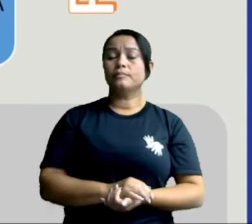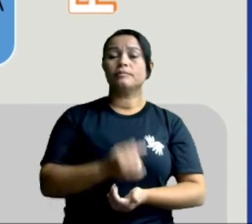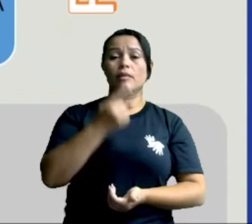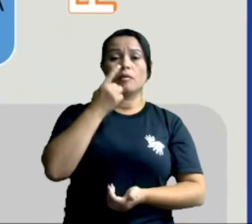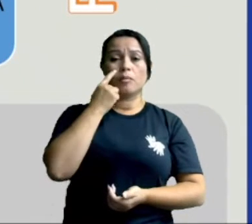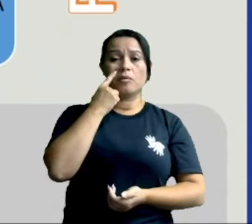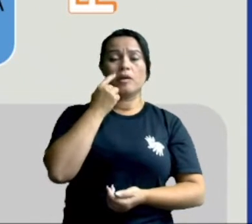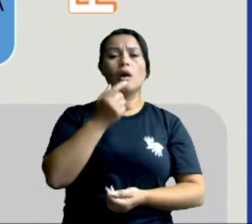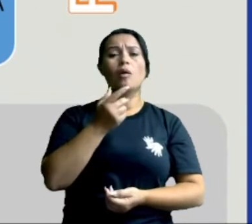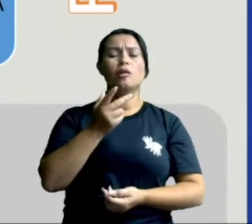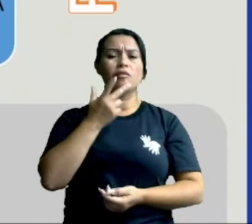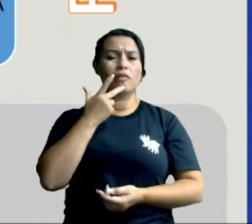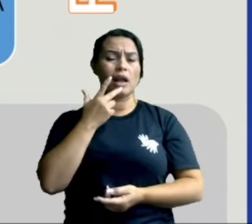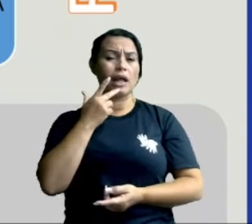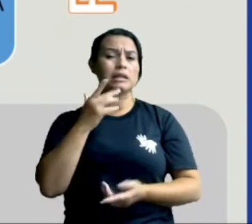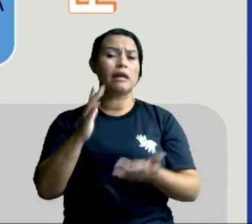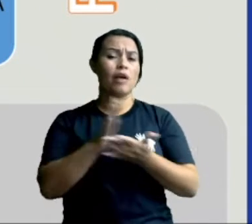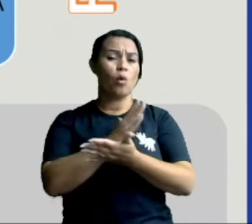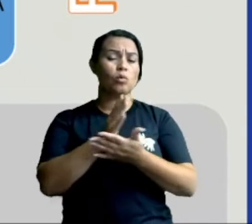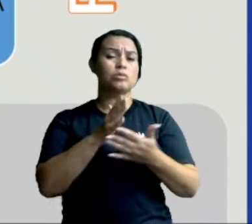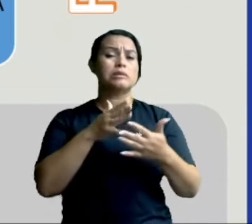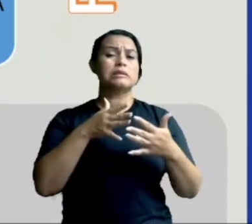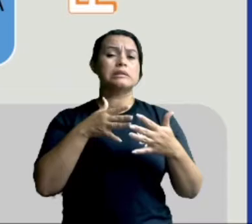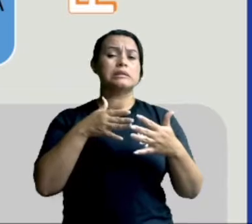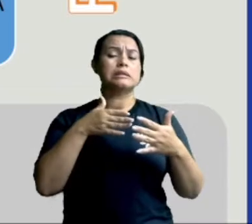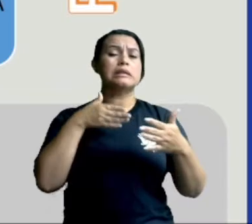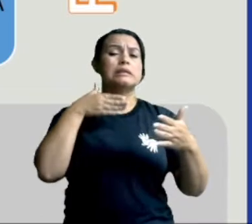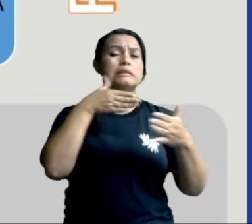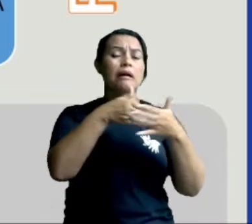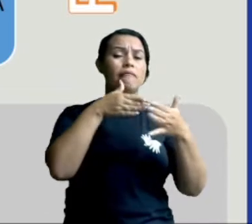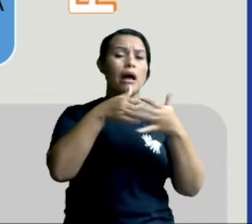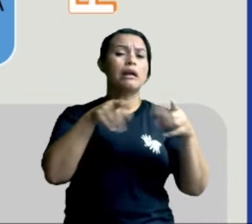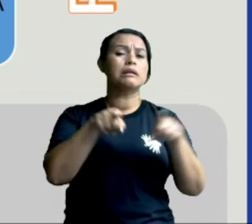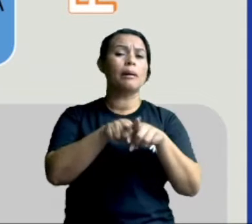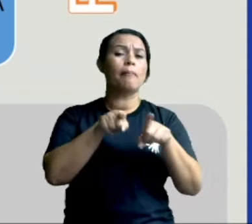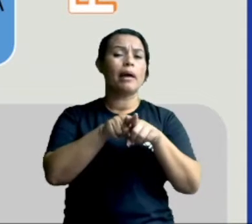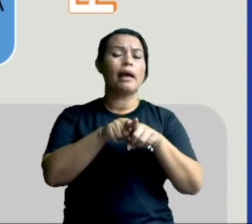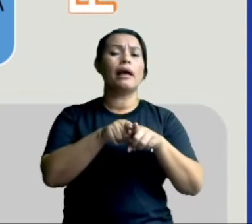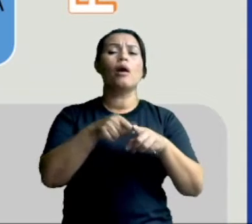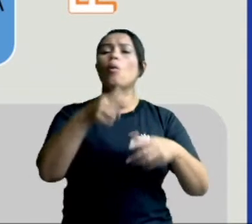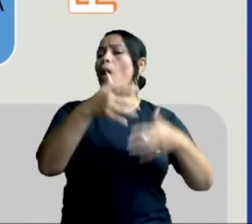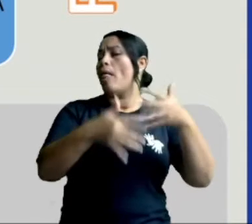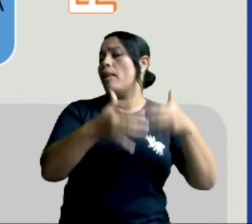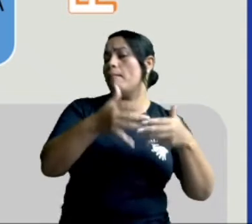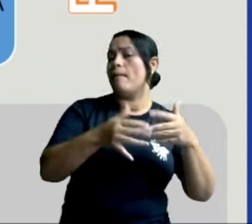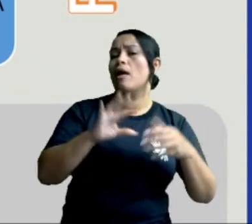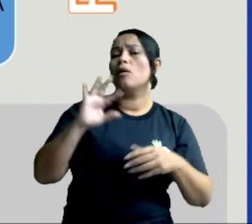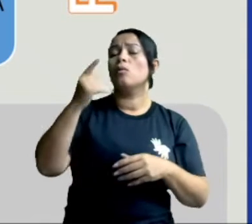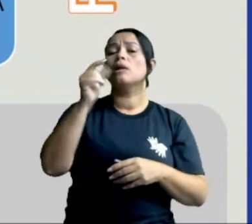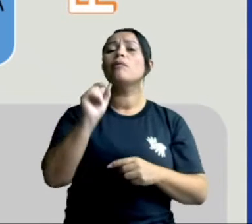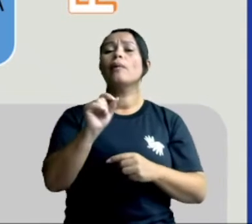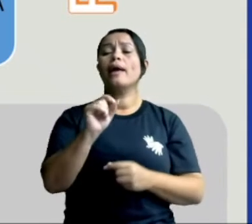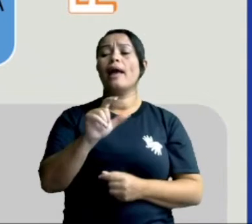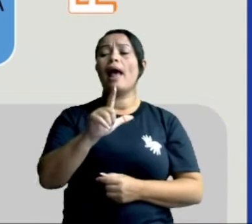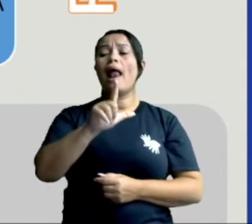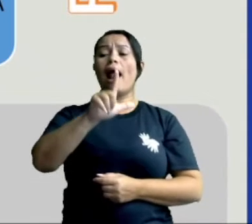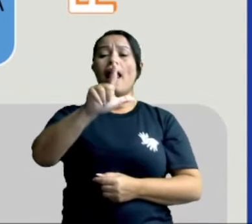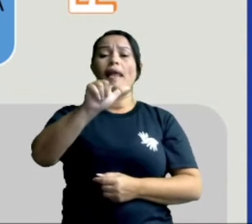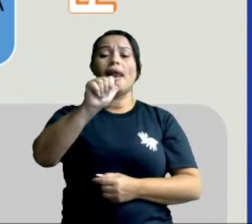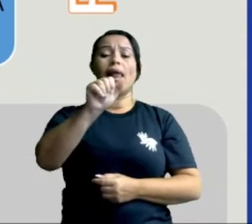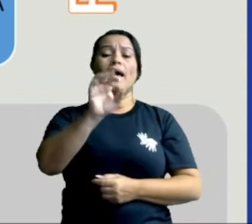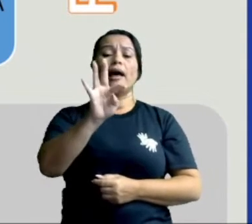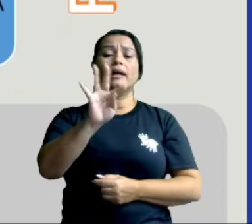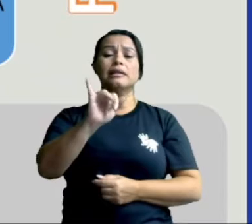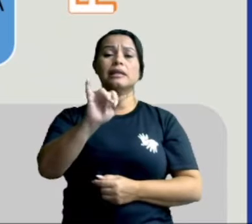e como fator do que interfere no clima né como fatores do clima O primeiro é latitude e o que é